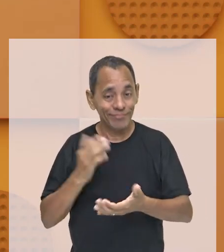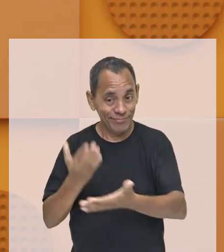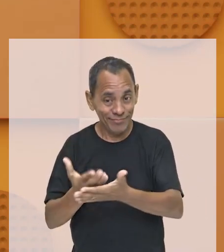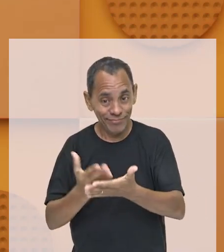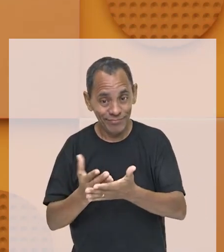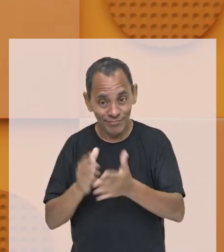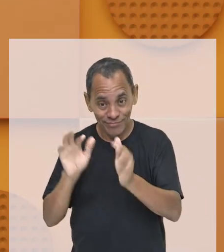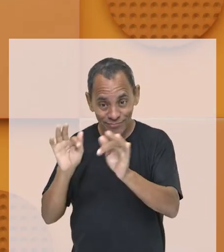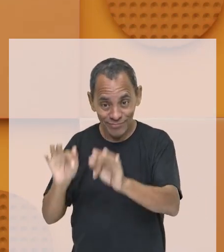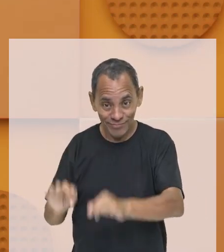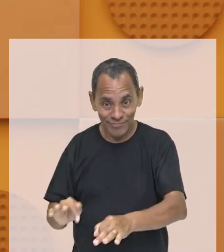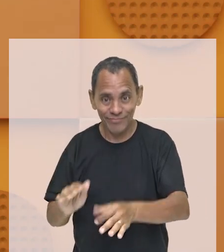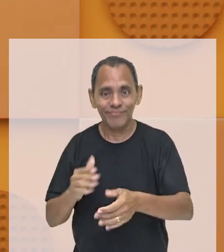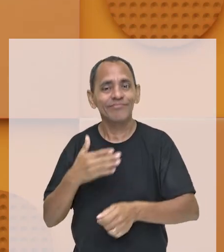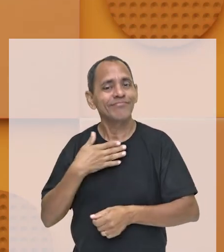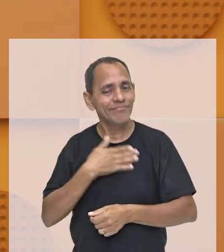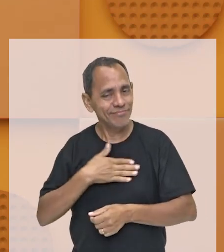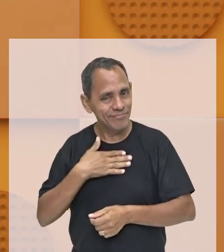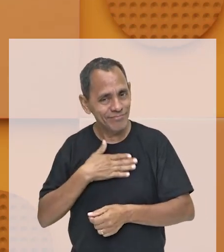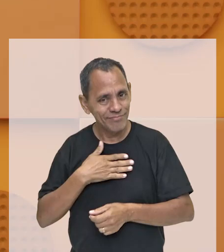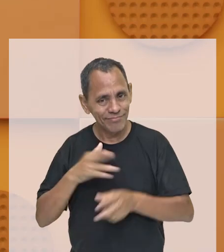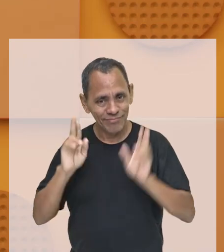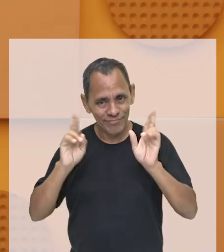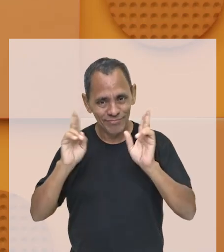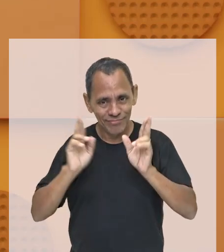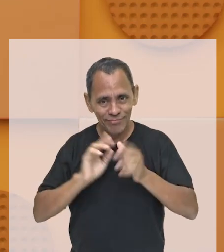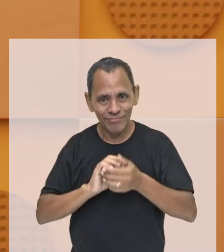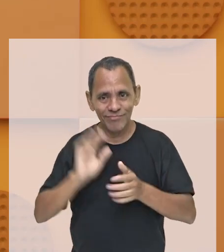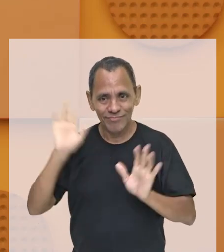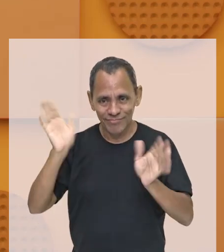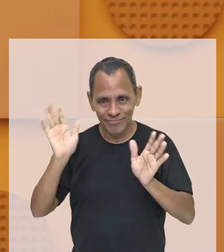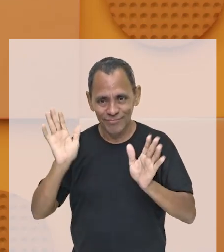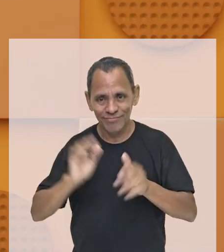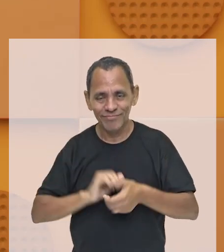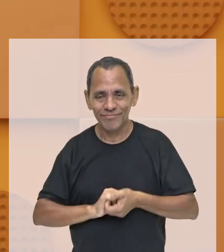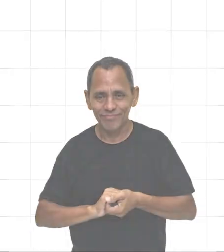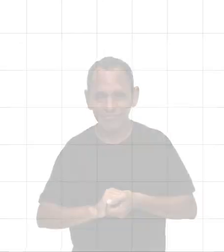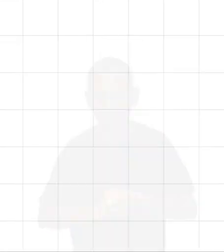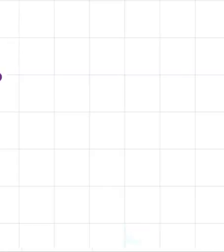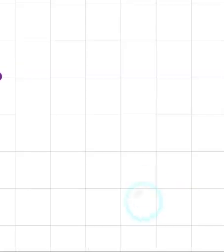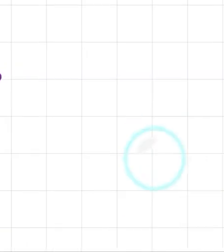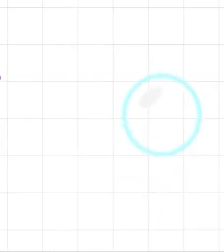essa aula por hoje encerrou, espero que tenham gostado. A gente se vê numa outra aí. Até mais!